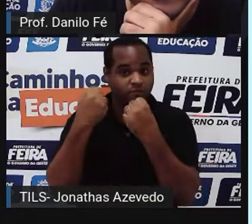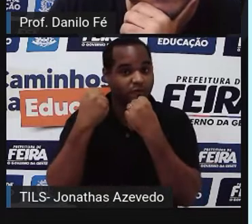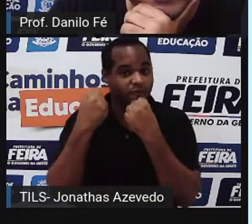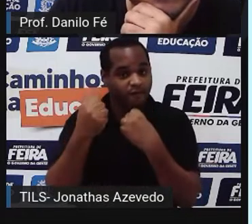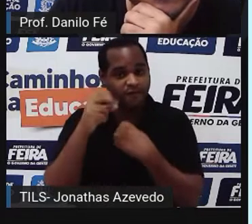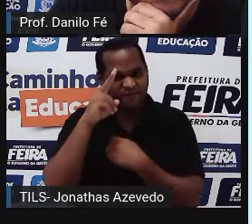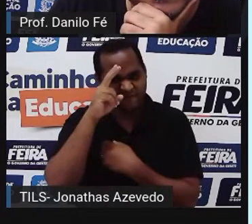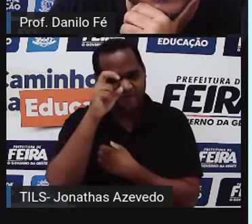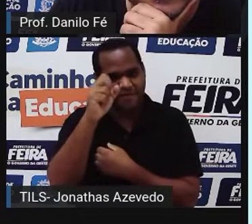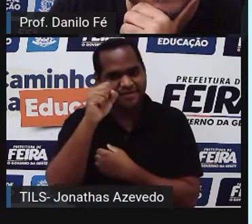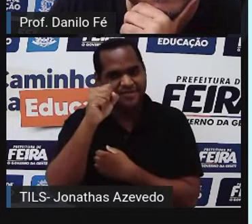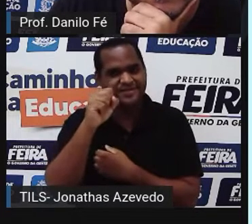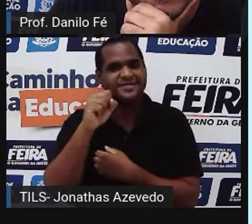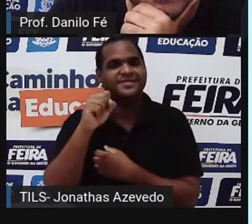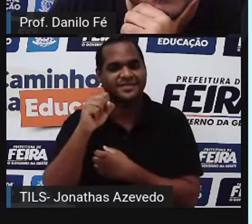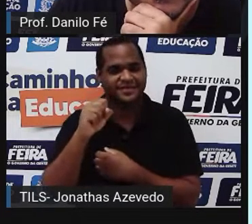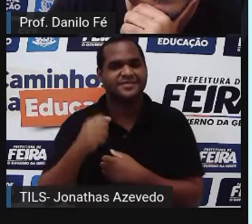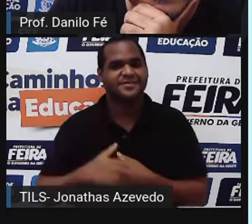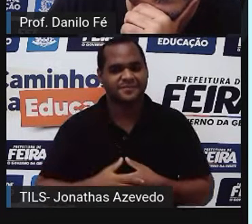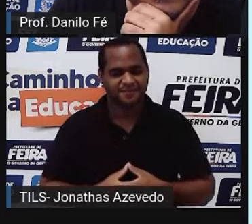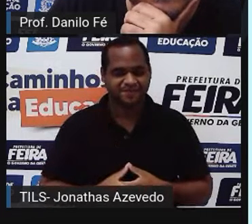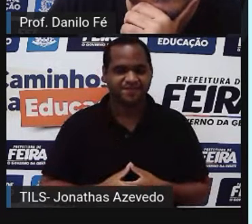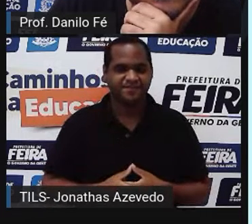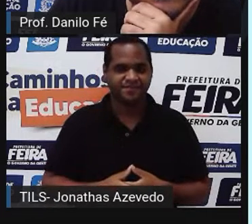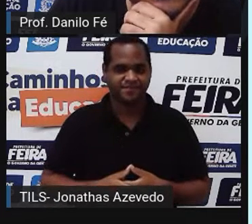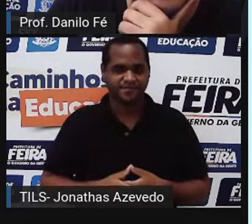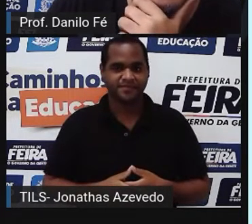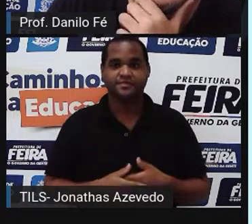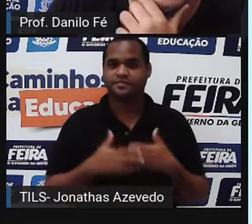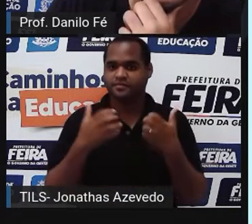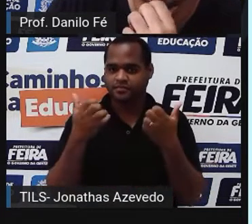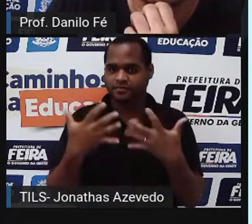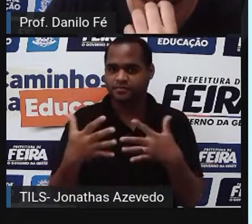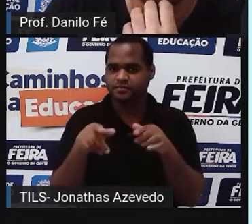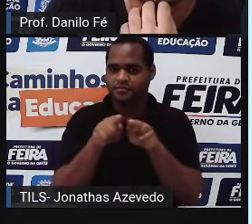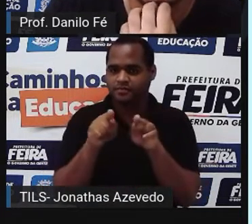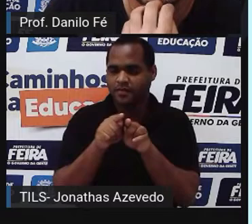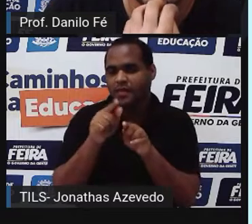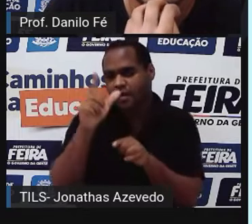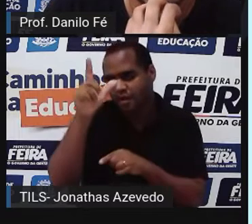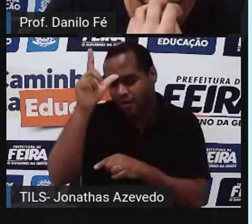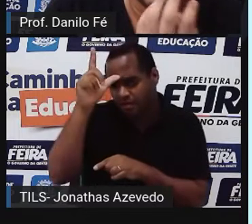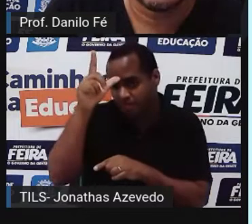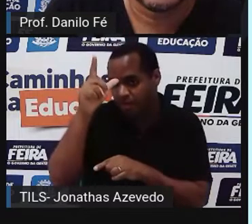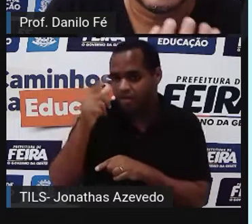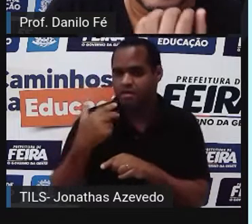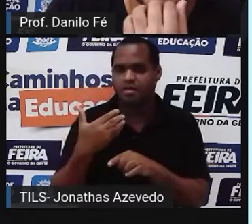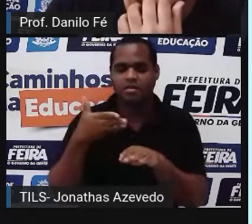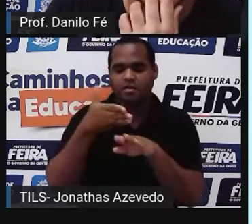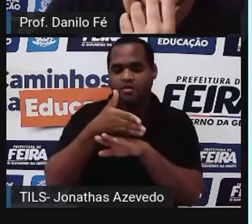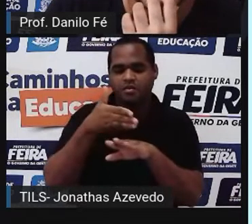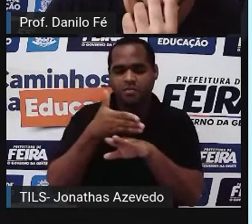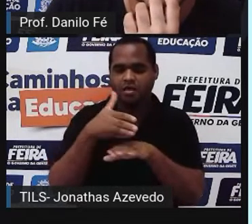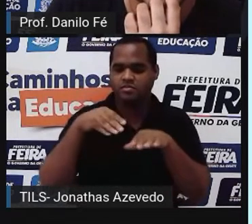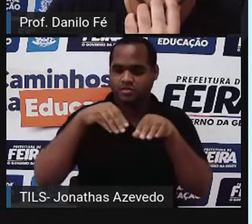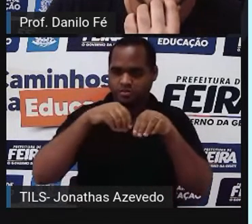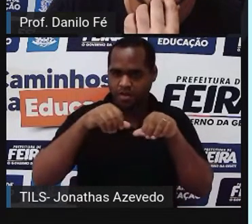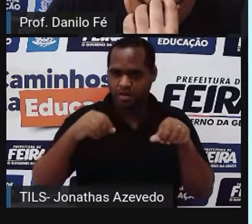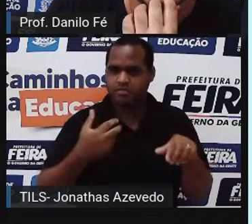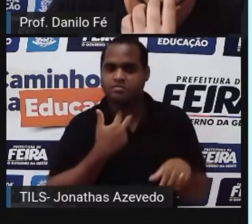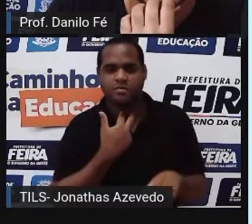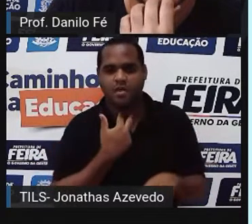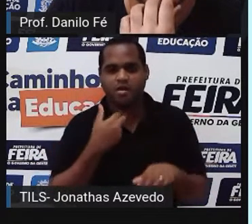E a Royal Navy, como eles chamam. E a Alemanha não podia invadir por terra